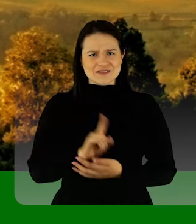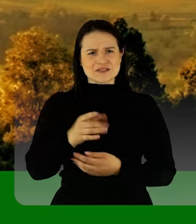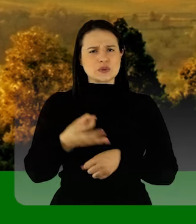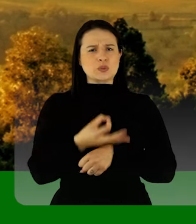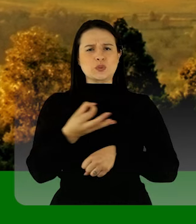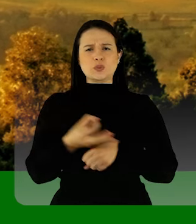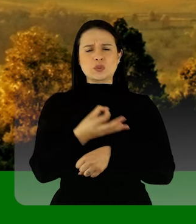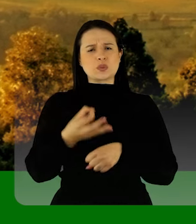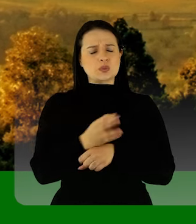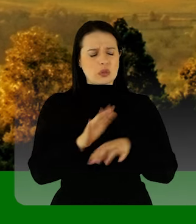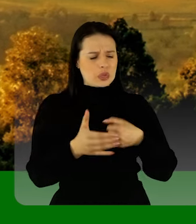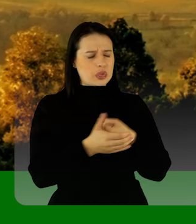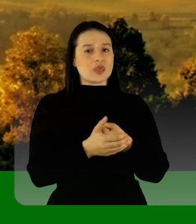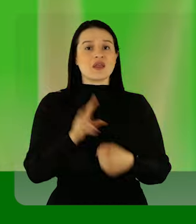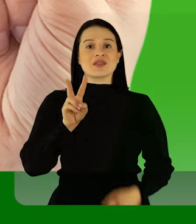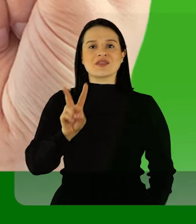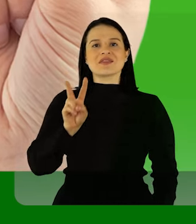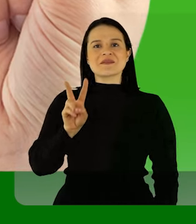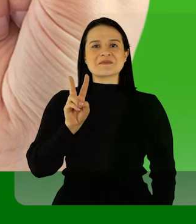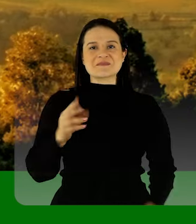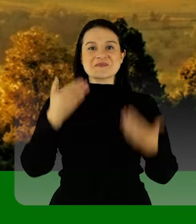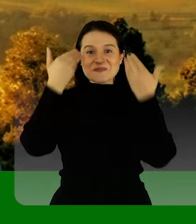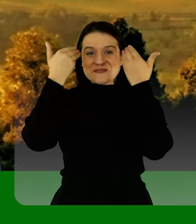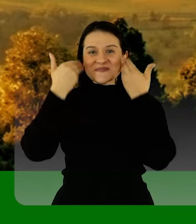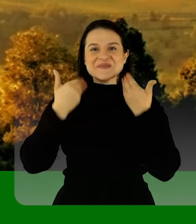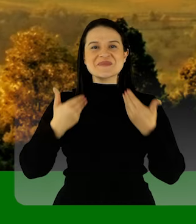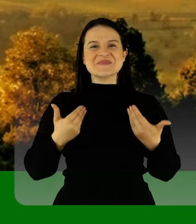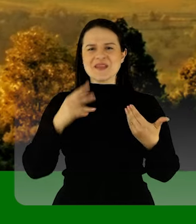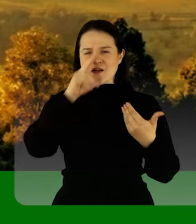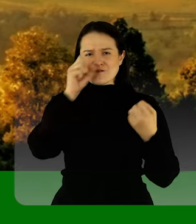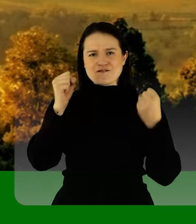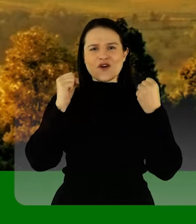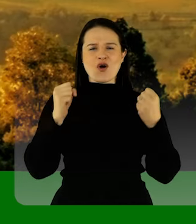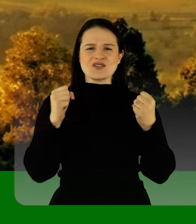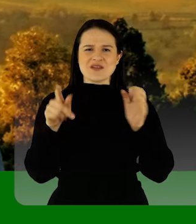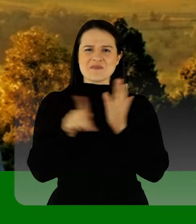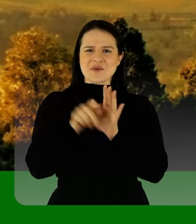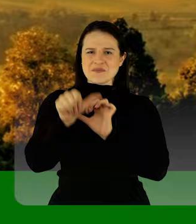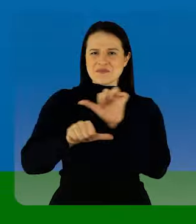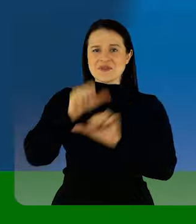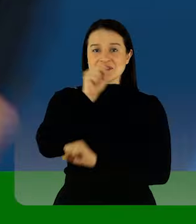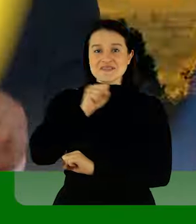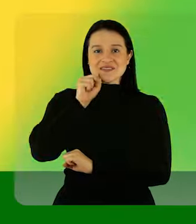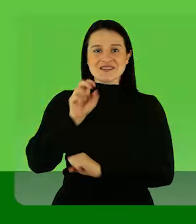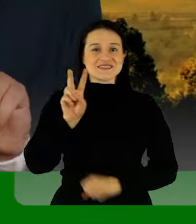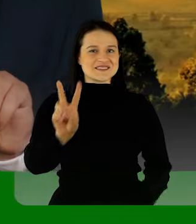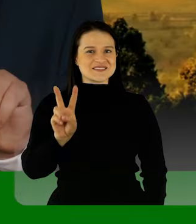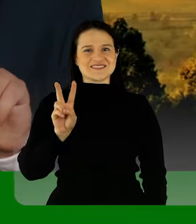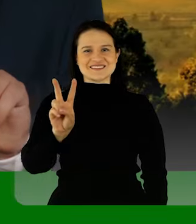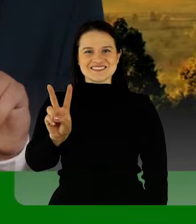não aguenta mais omissão, Paulo Martins, força para mudar o Senado.